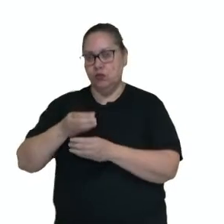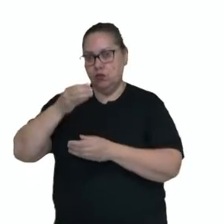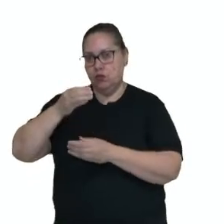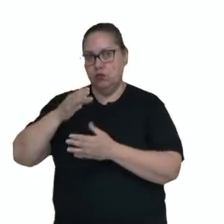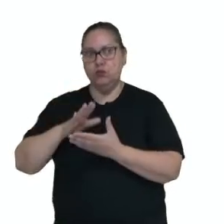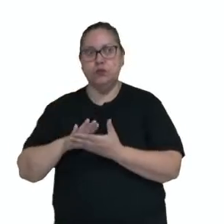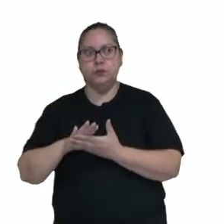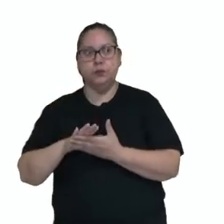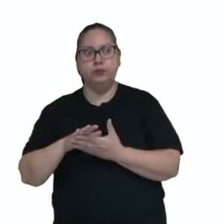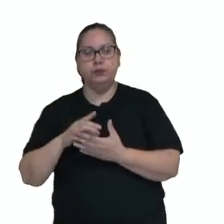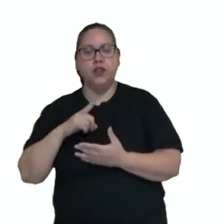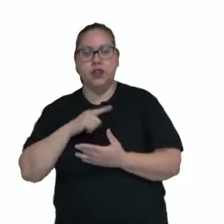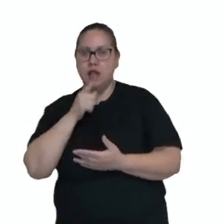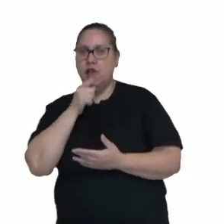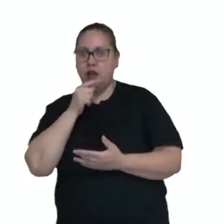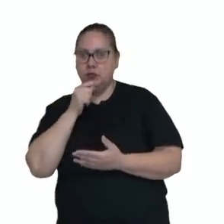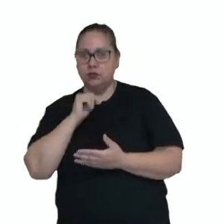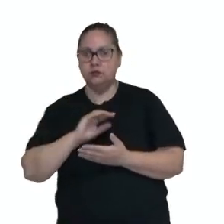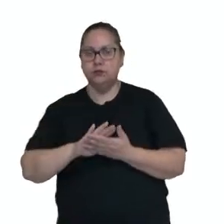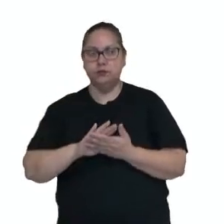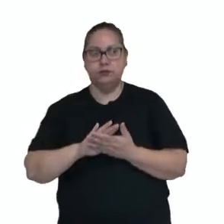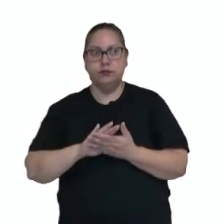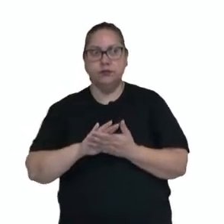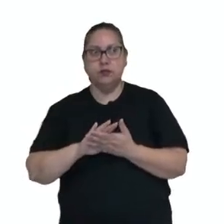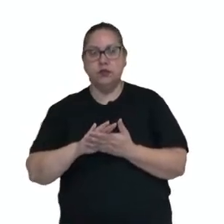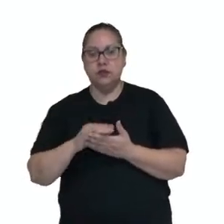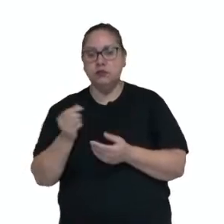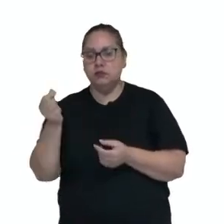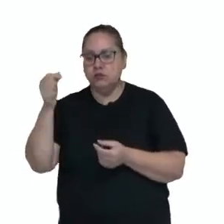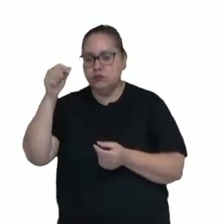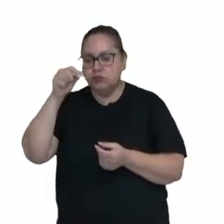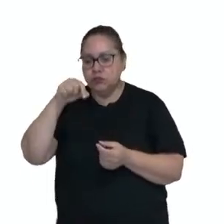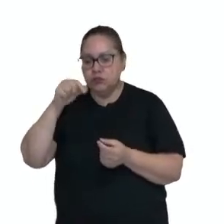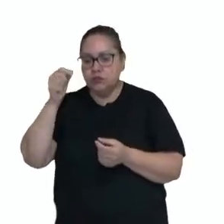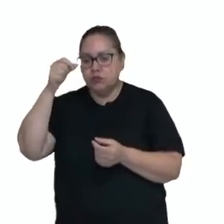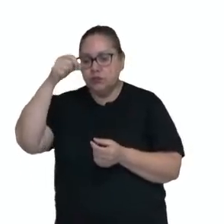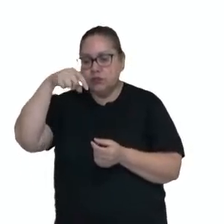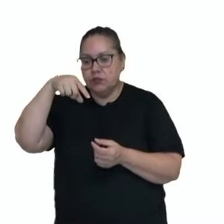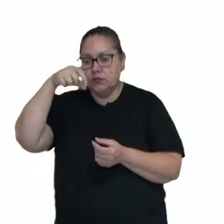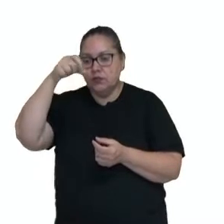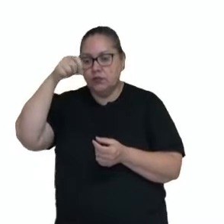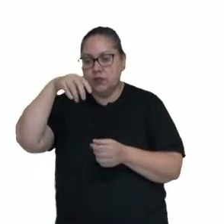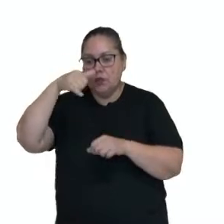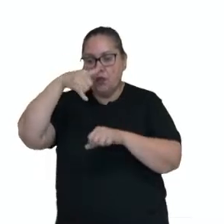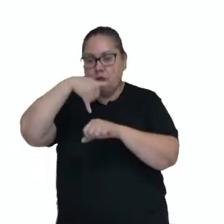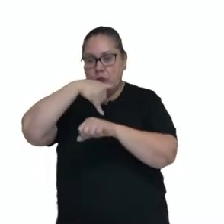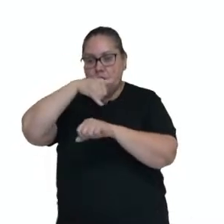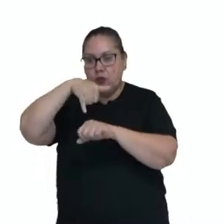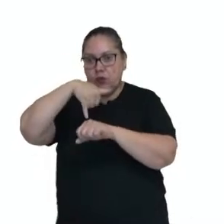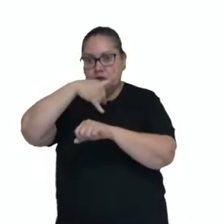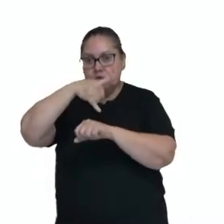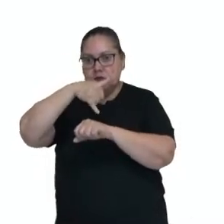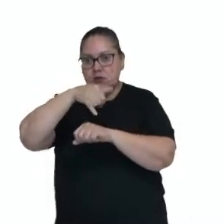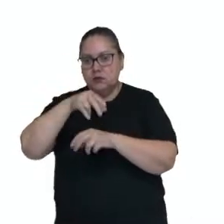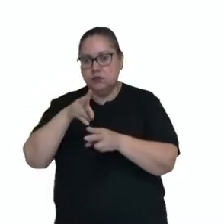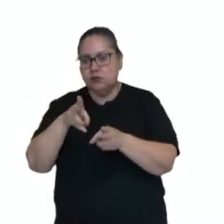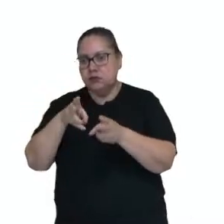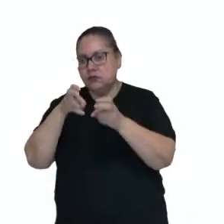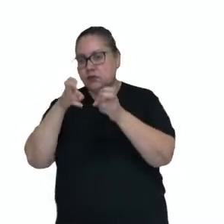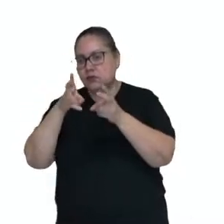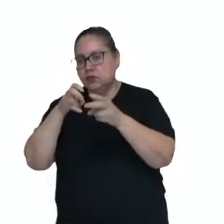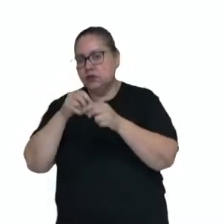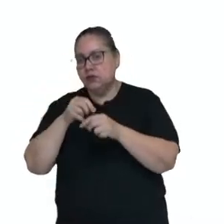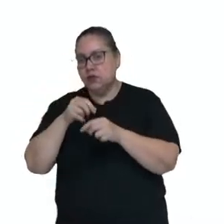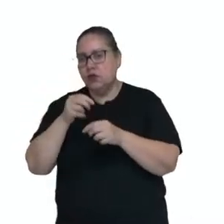Nesse copo tem água e estão colocando lentamente óleo de cozinha. Você consegue